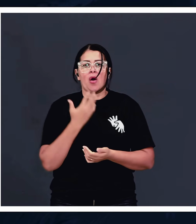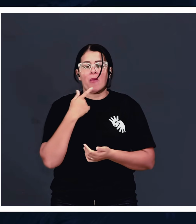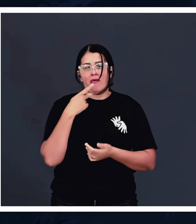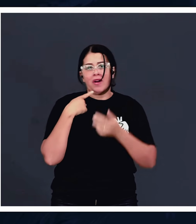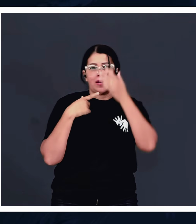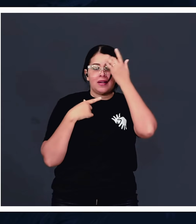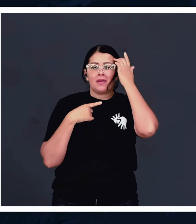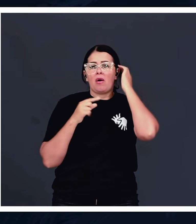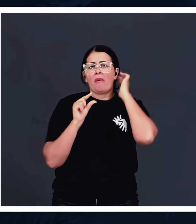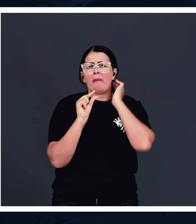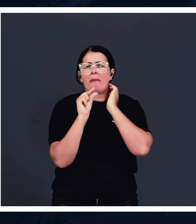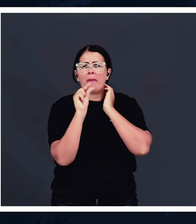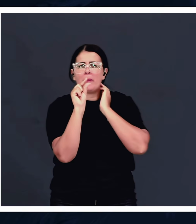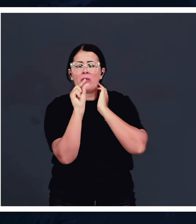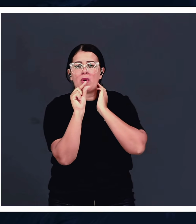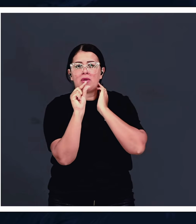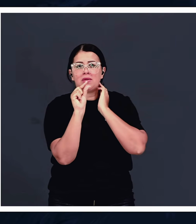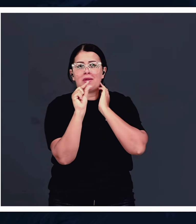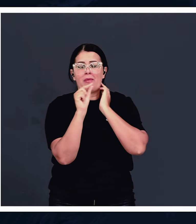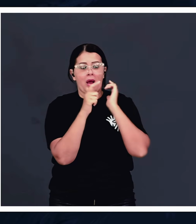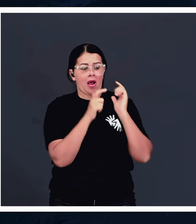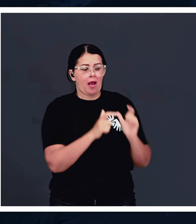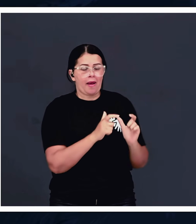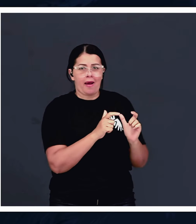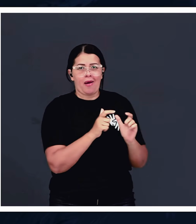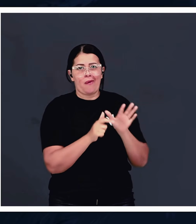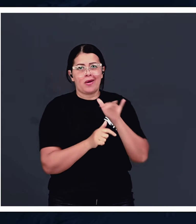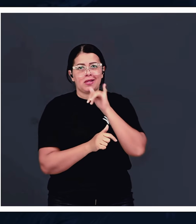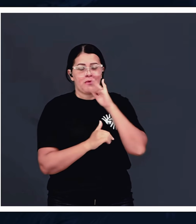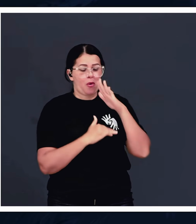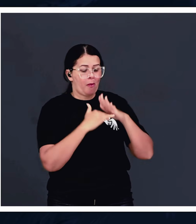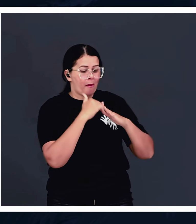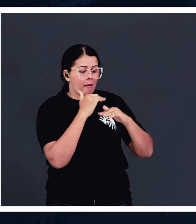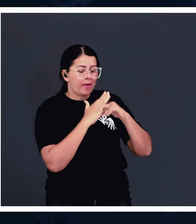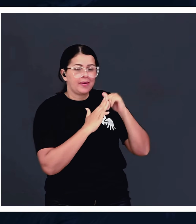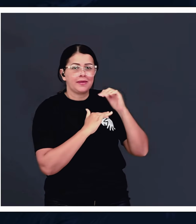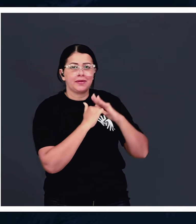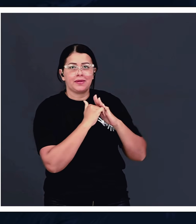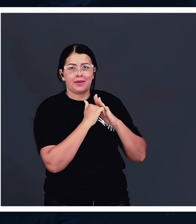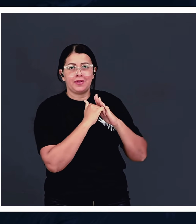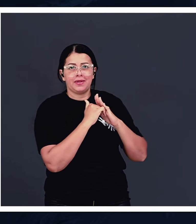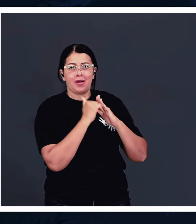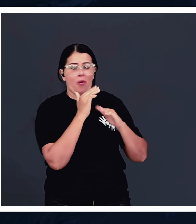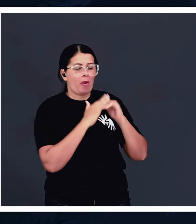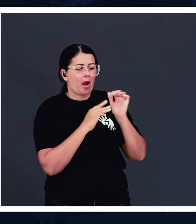uma pequena concessão aqui na minha área profissional, que ela vai gerar